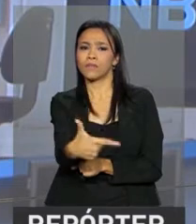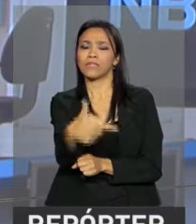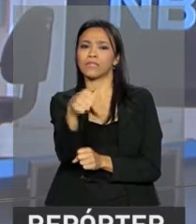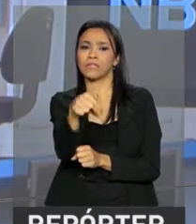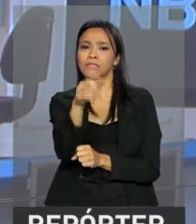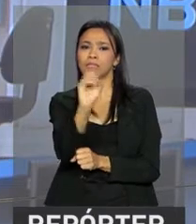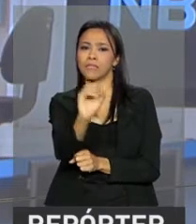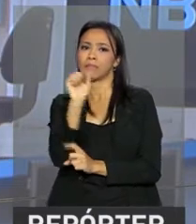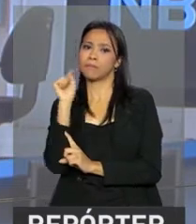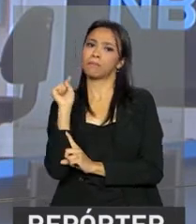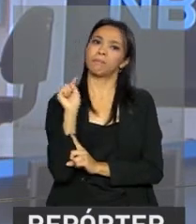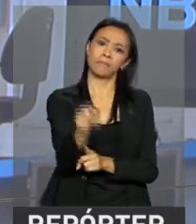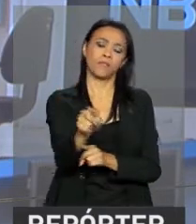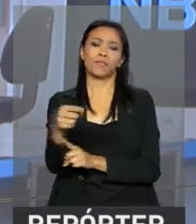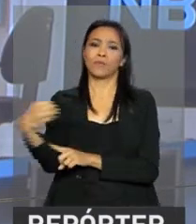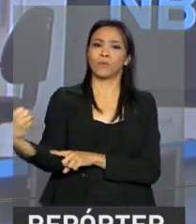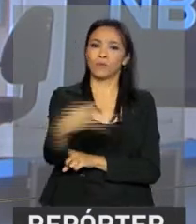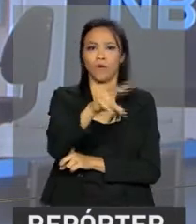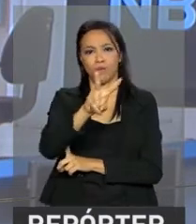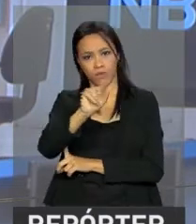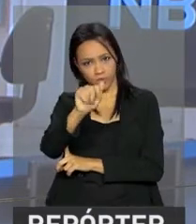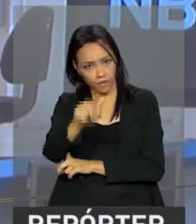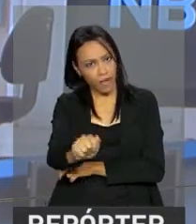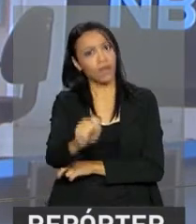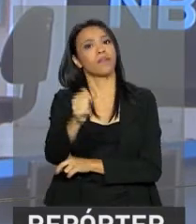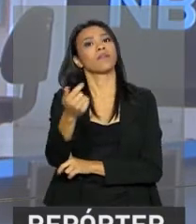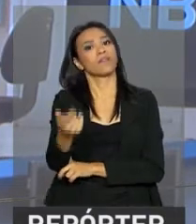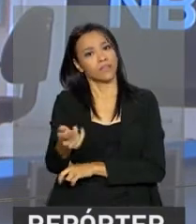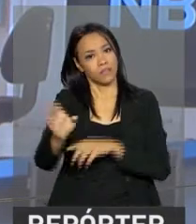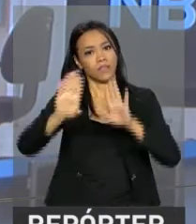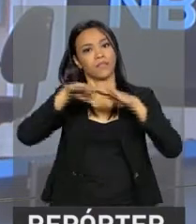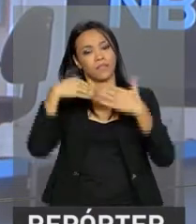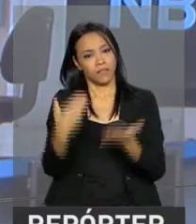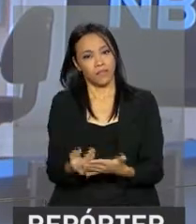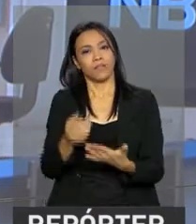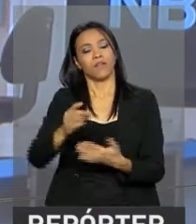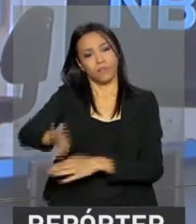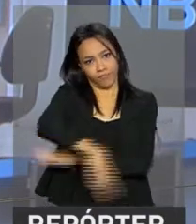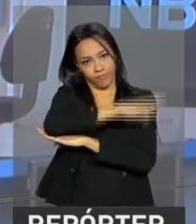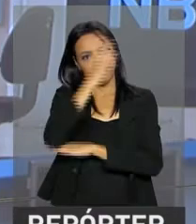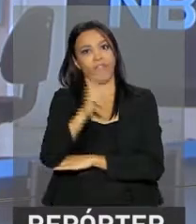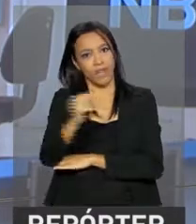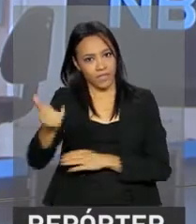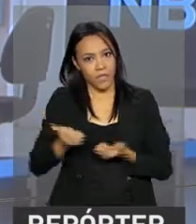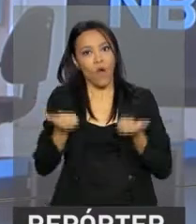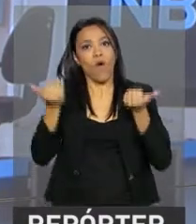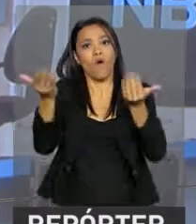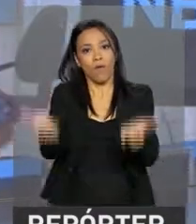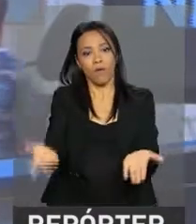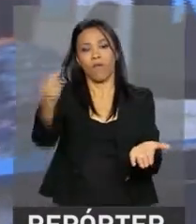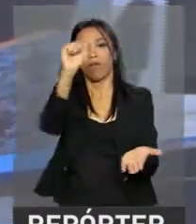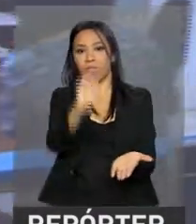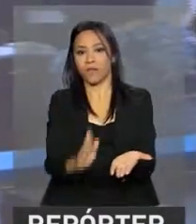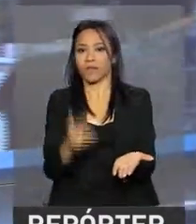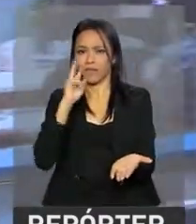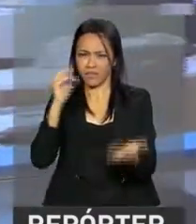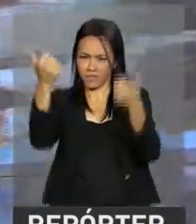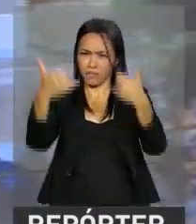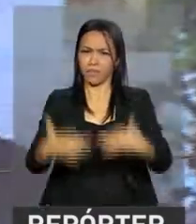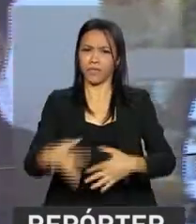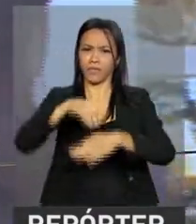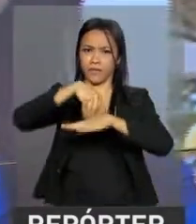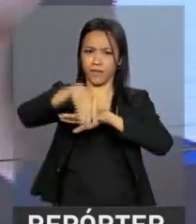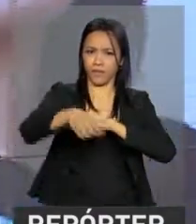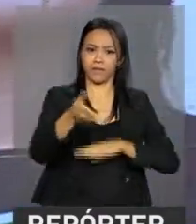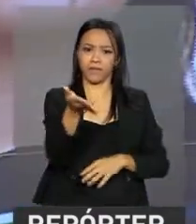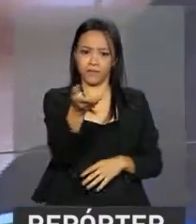270 mil novas vagas no ensino médio integral vão ser oferecidas no país. A repórter Thaísa Dias tem mais informações ao